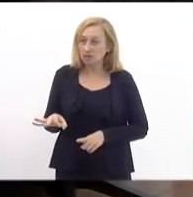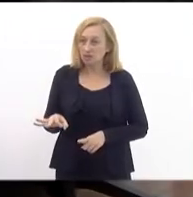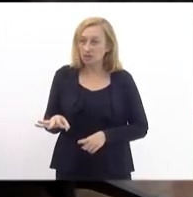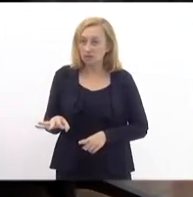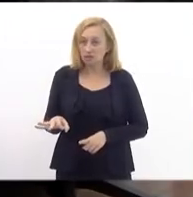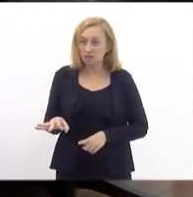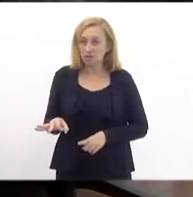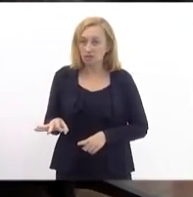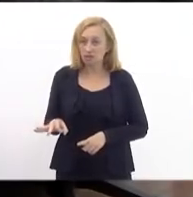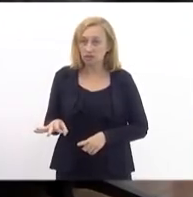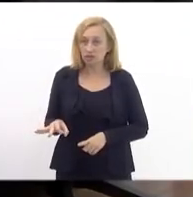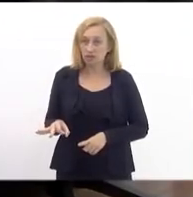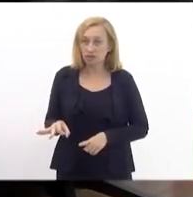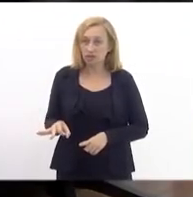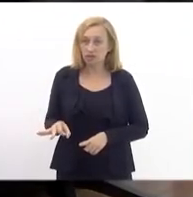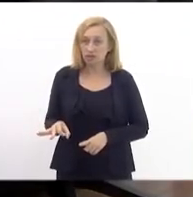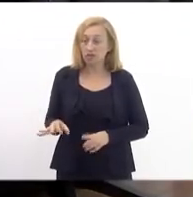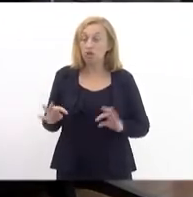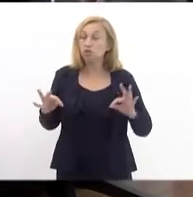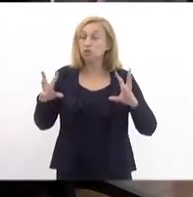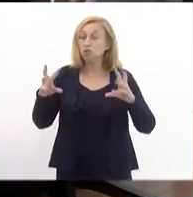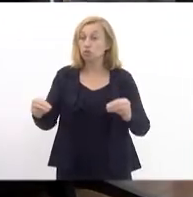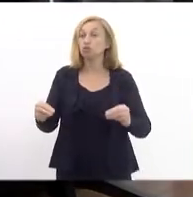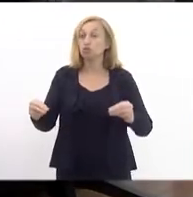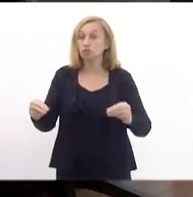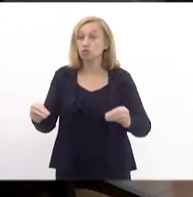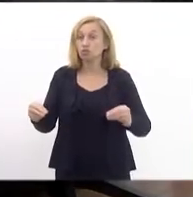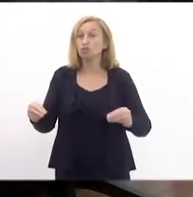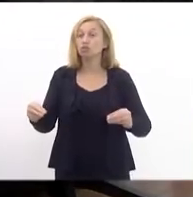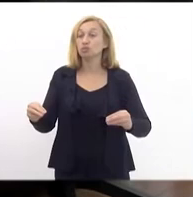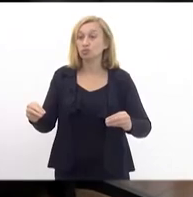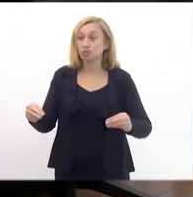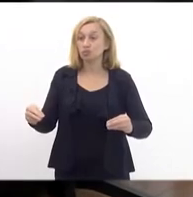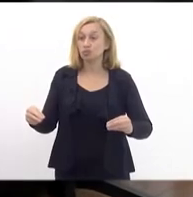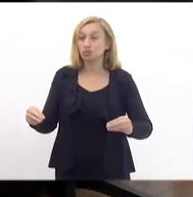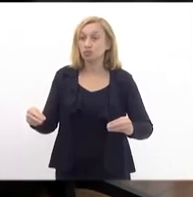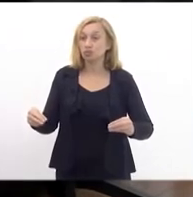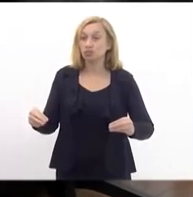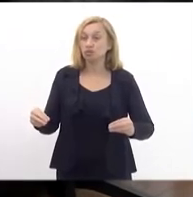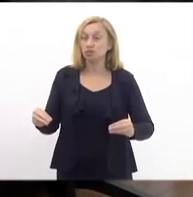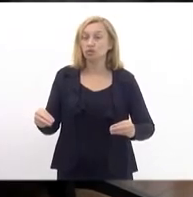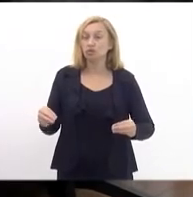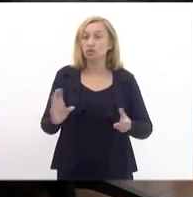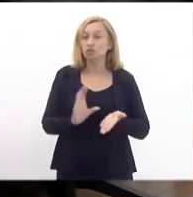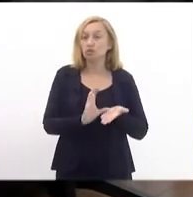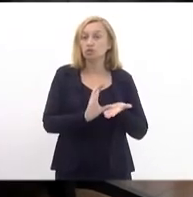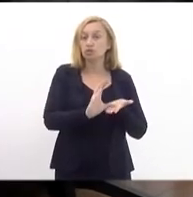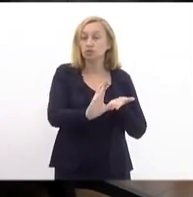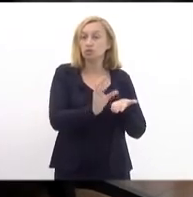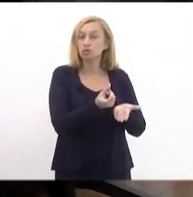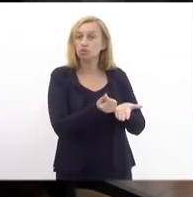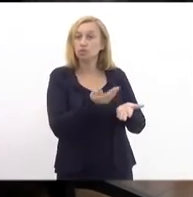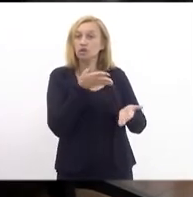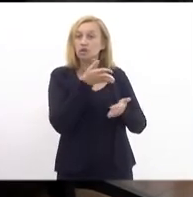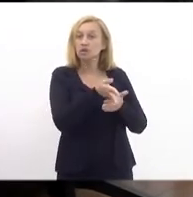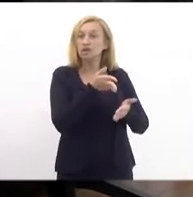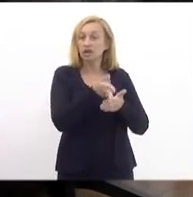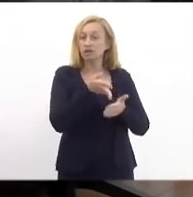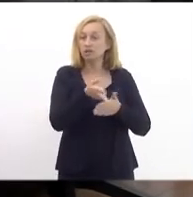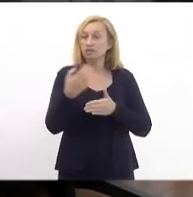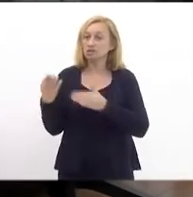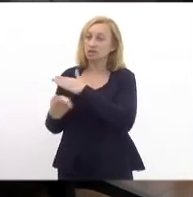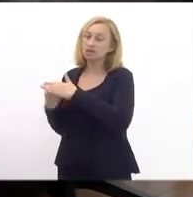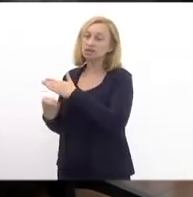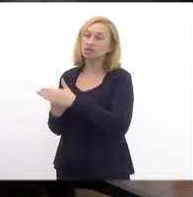né, de tudo, de todos os recursos que entram nas concessionárias, tanto